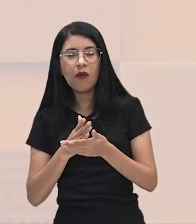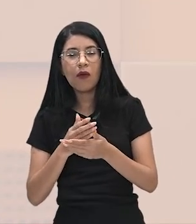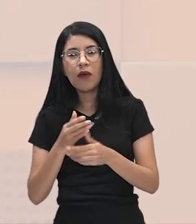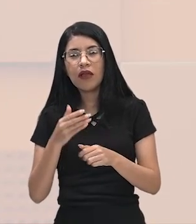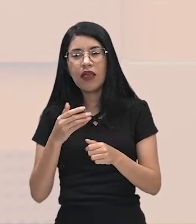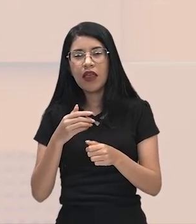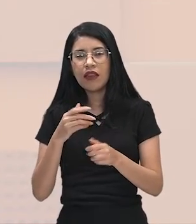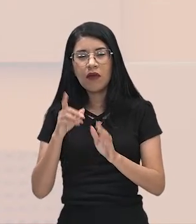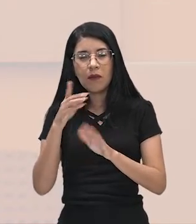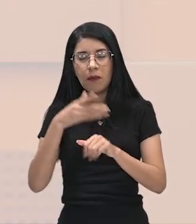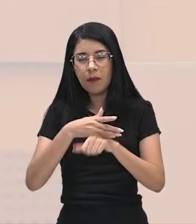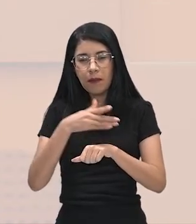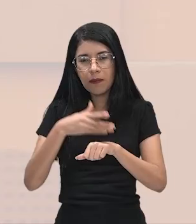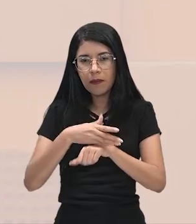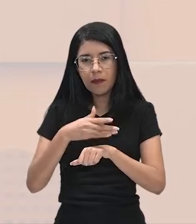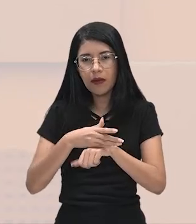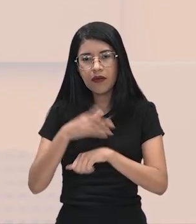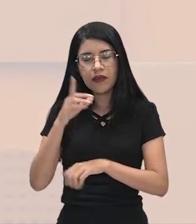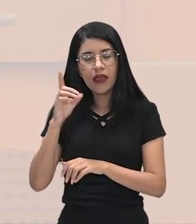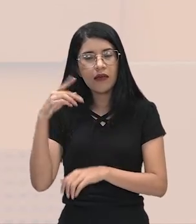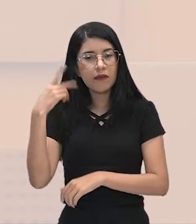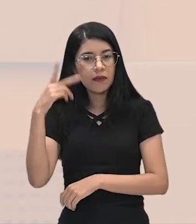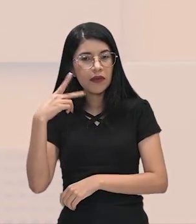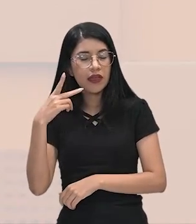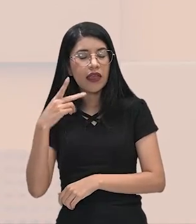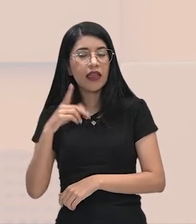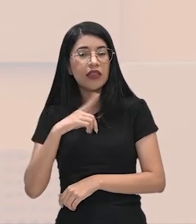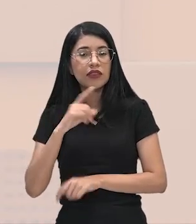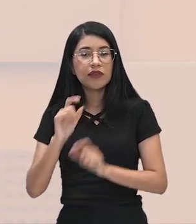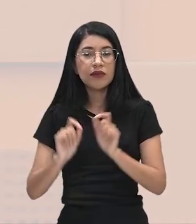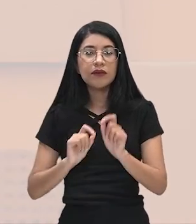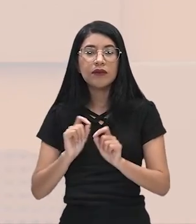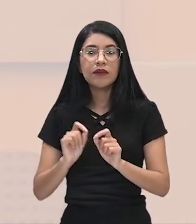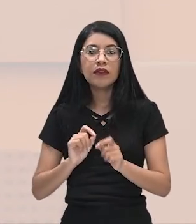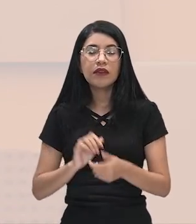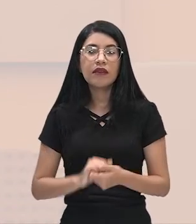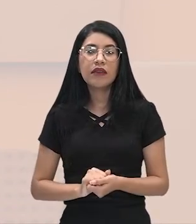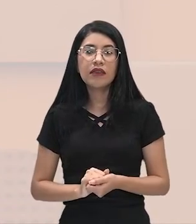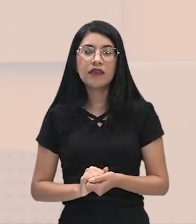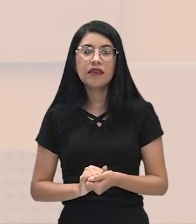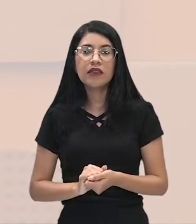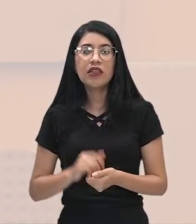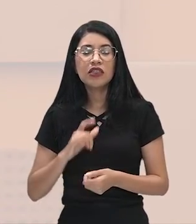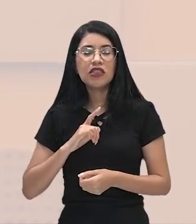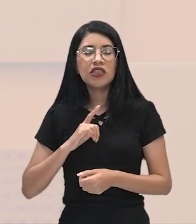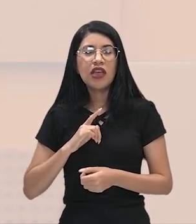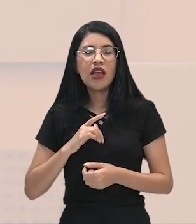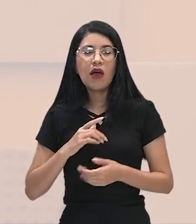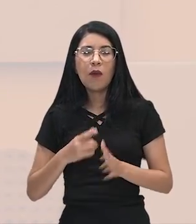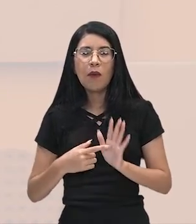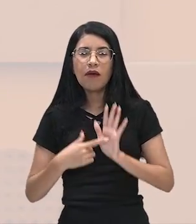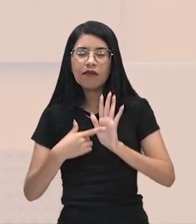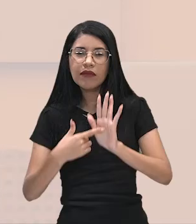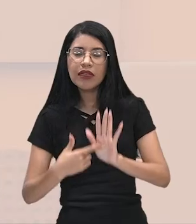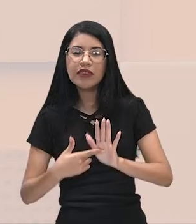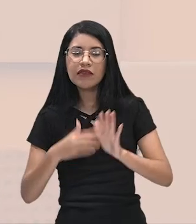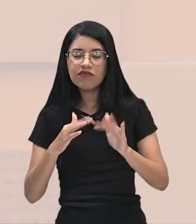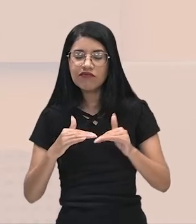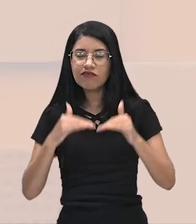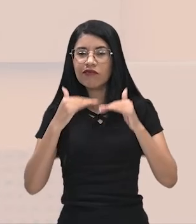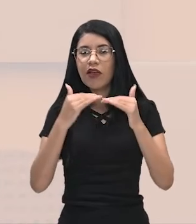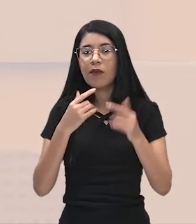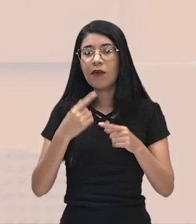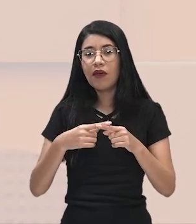políticas dentro da Grécia, elas tinham ali um certo status, porque afinal de contas elas eram